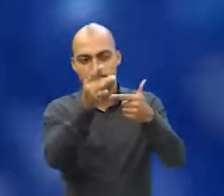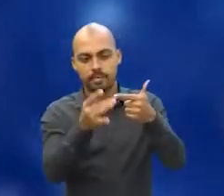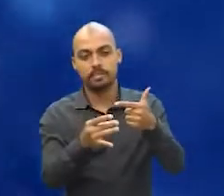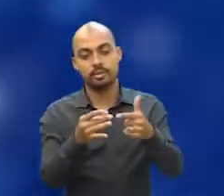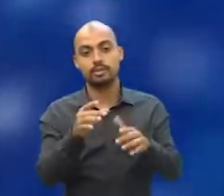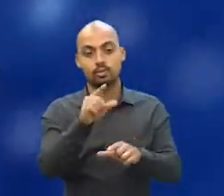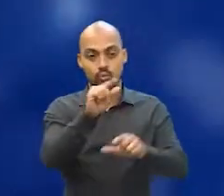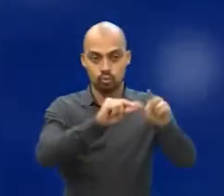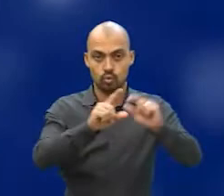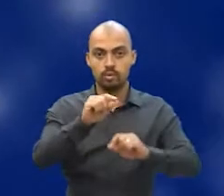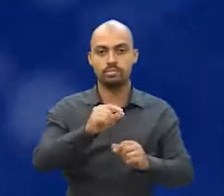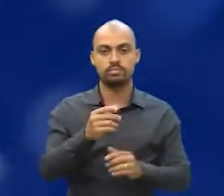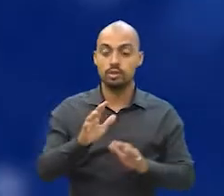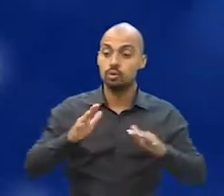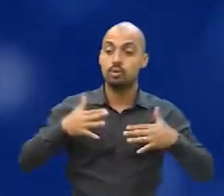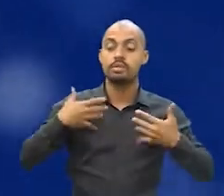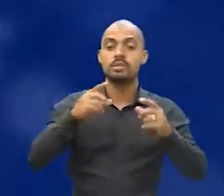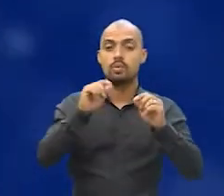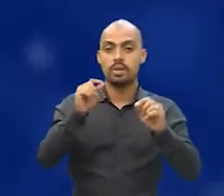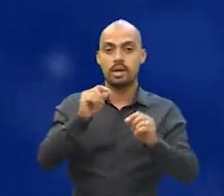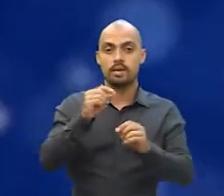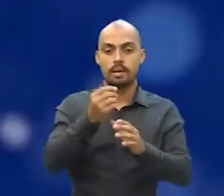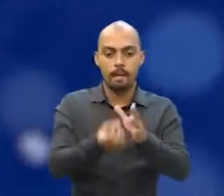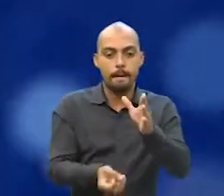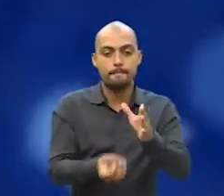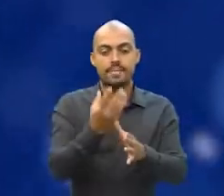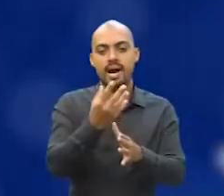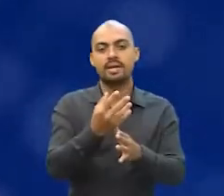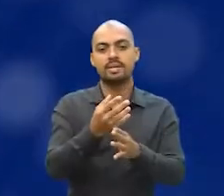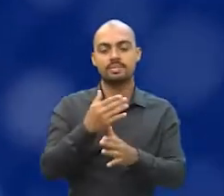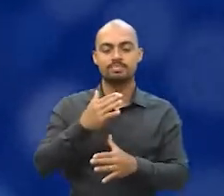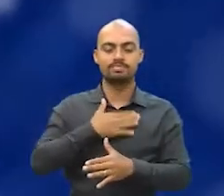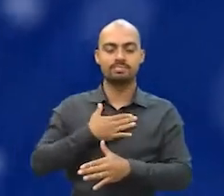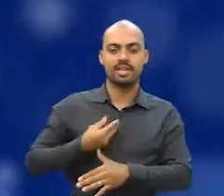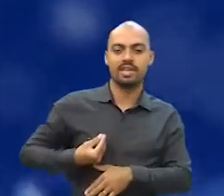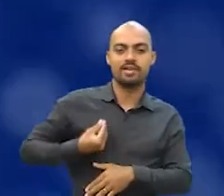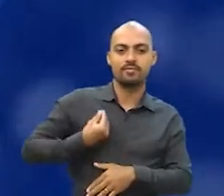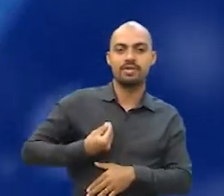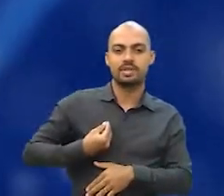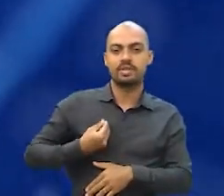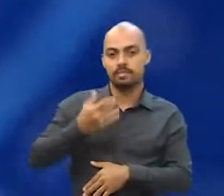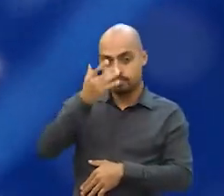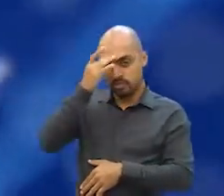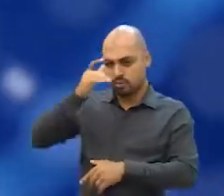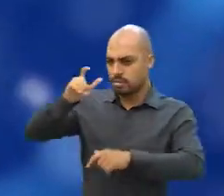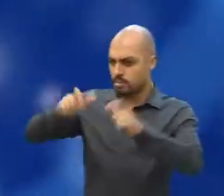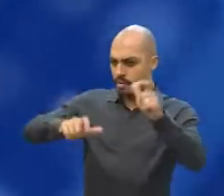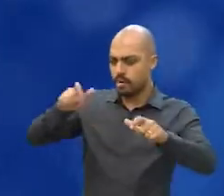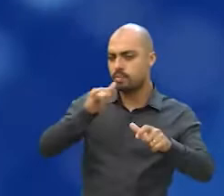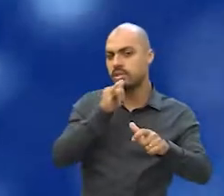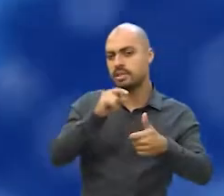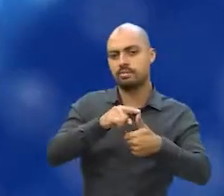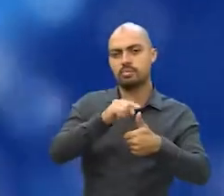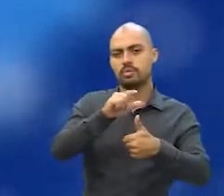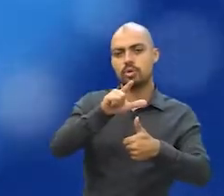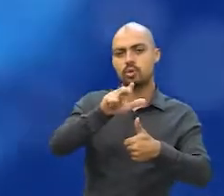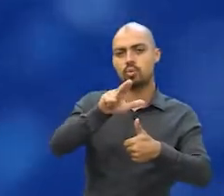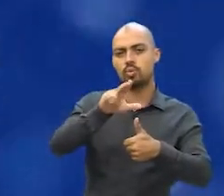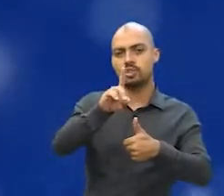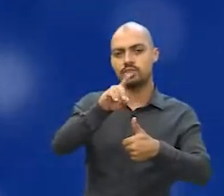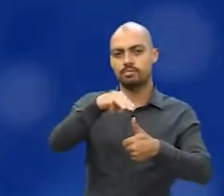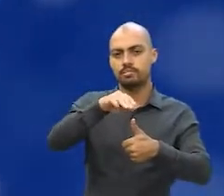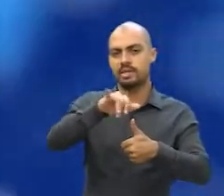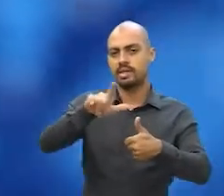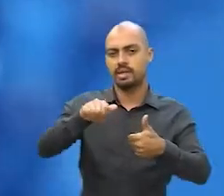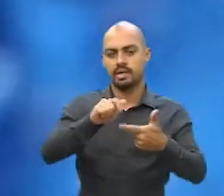Entre as surpresas dessa semana está o lançamento da Playlist da Minha Vida, em que personalidades como Ludmilla, Rashid,